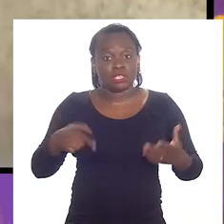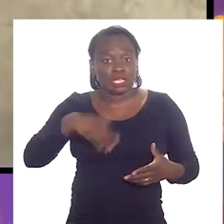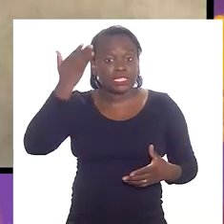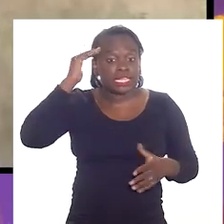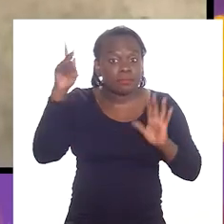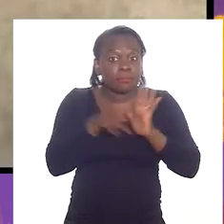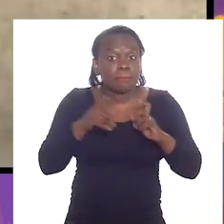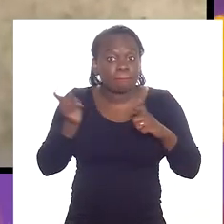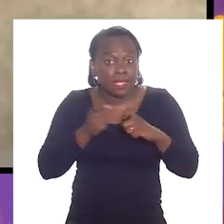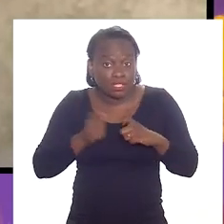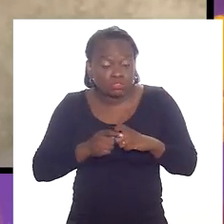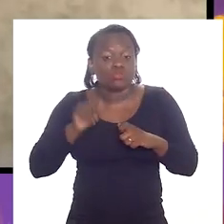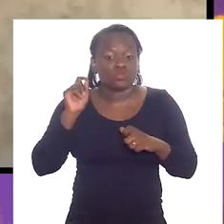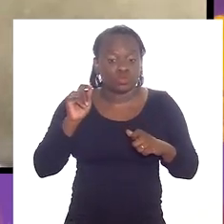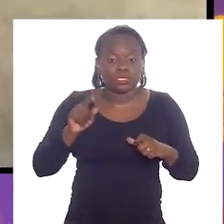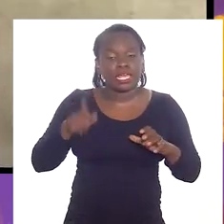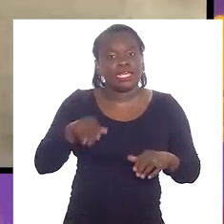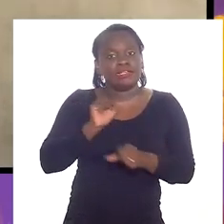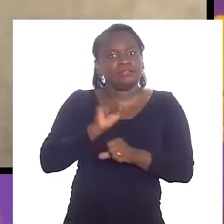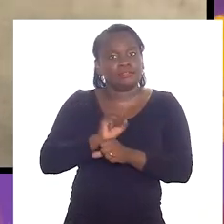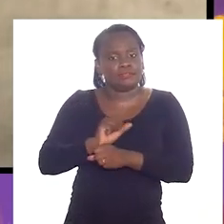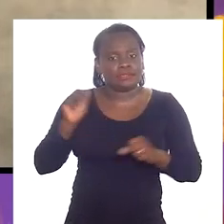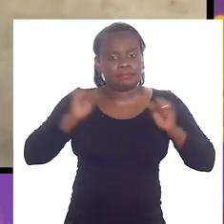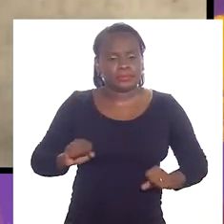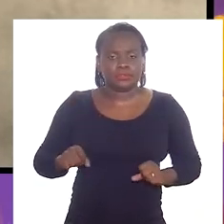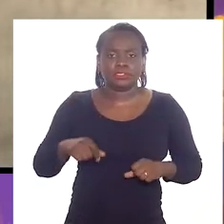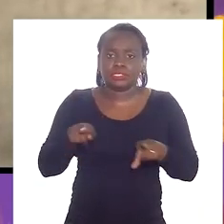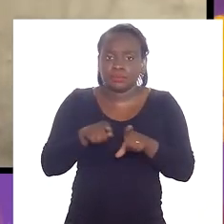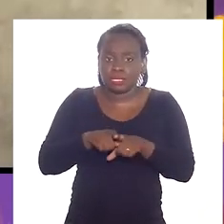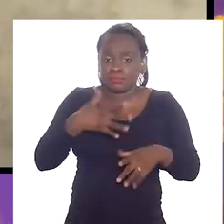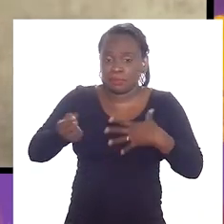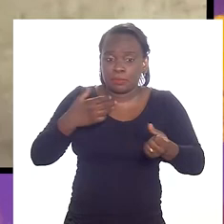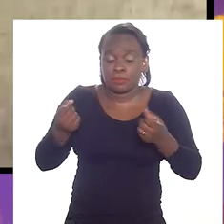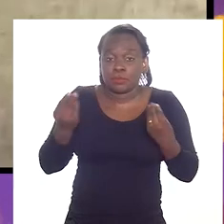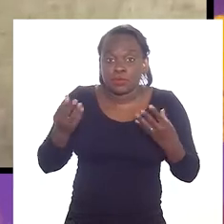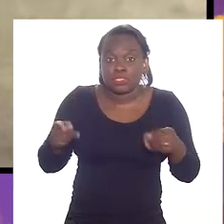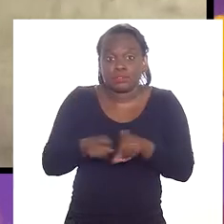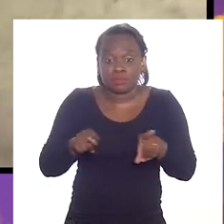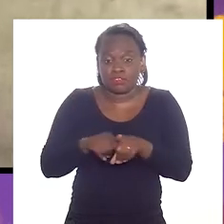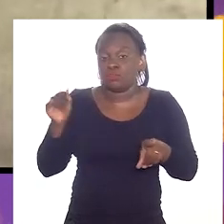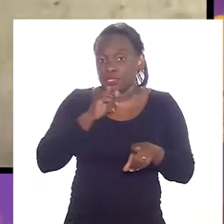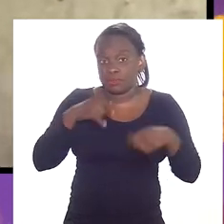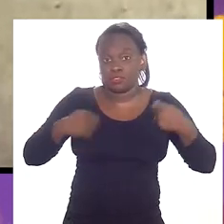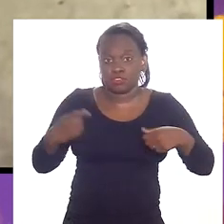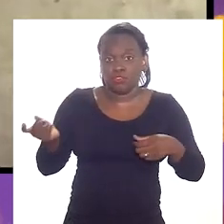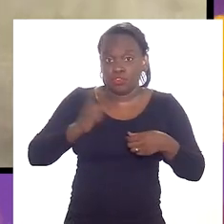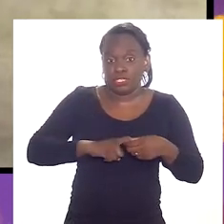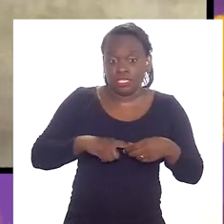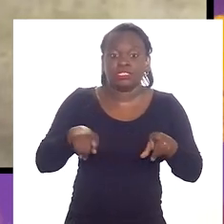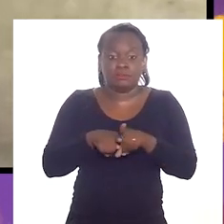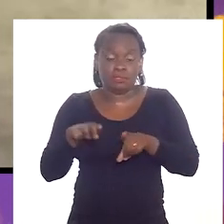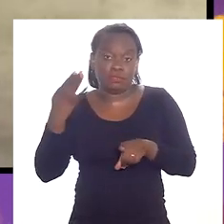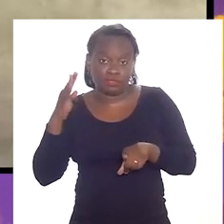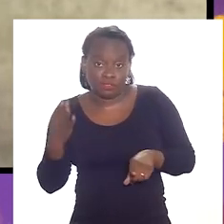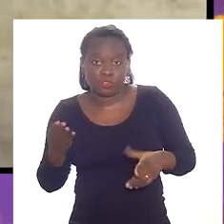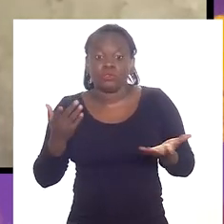não era por uma questão de defender uma posição que, então, o presidente do Fluminense e o do Botafogo defendiam. Ao contrário